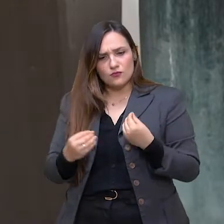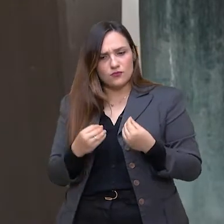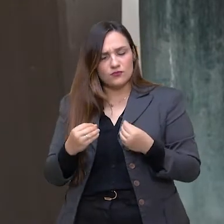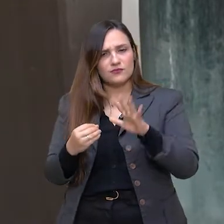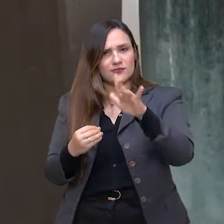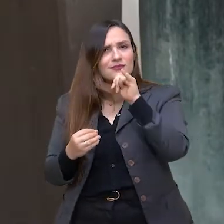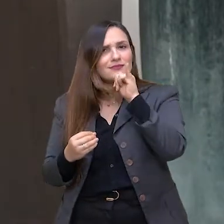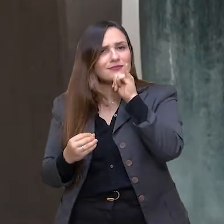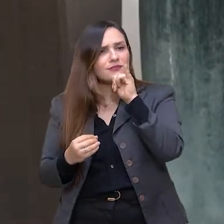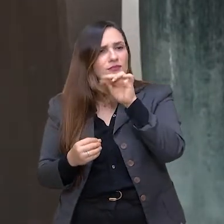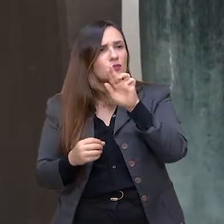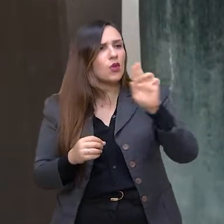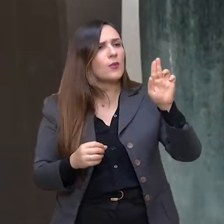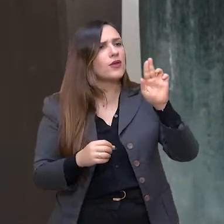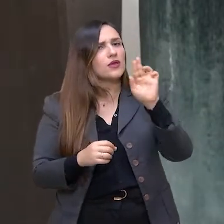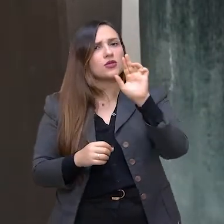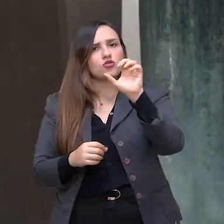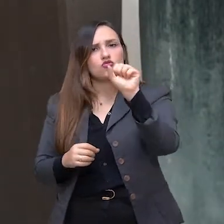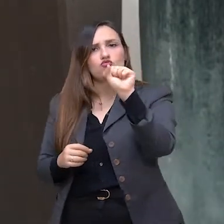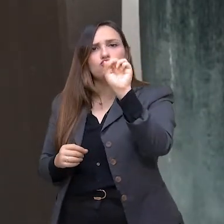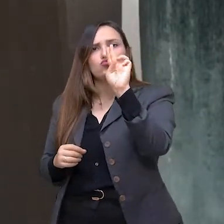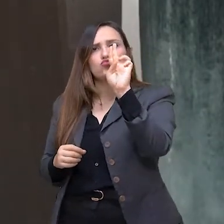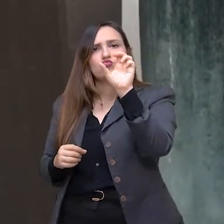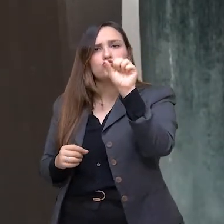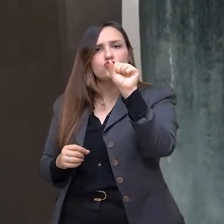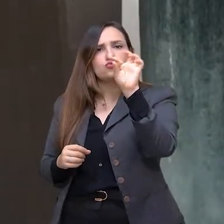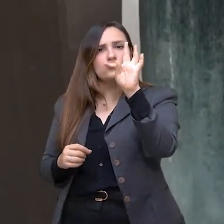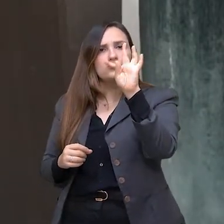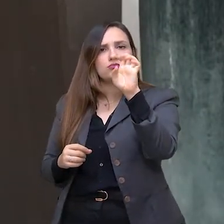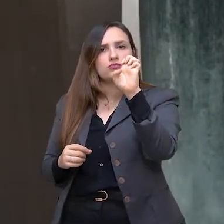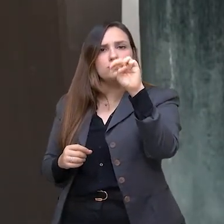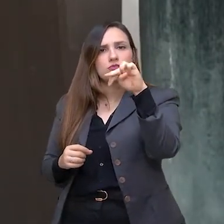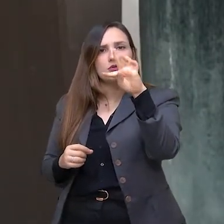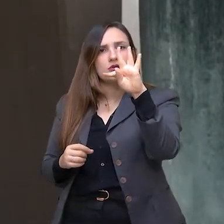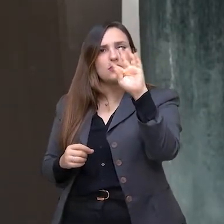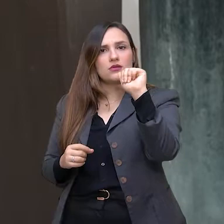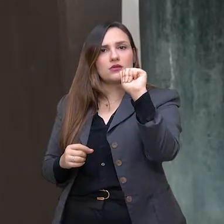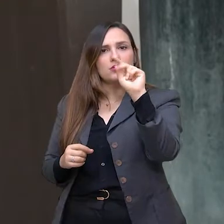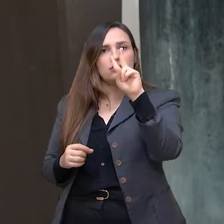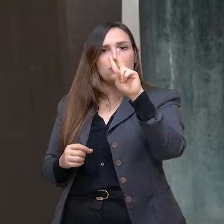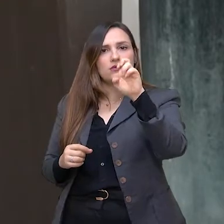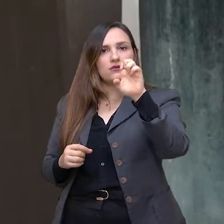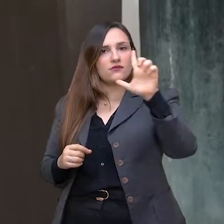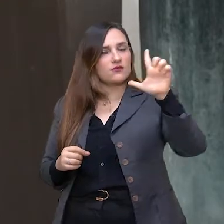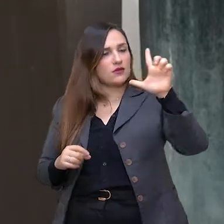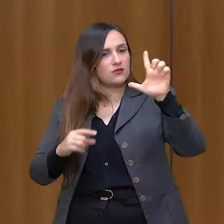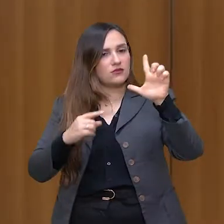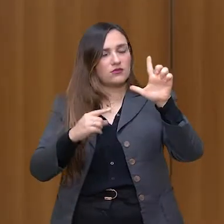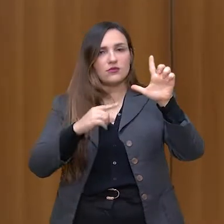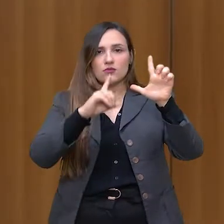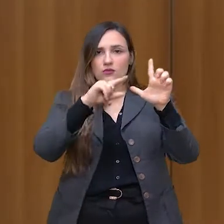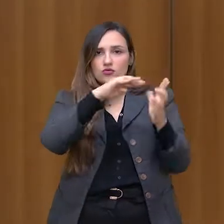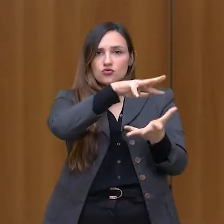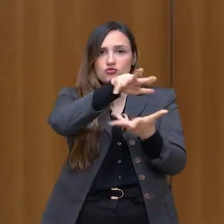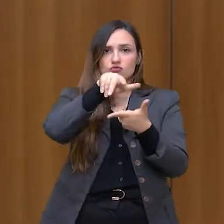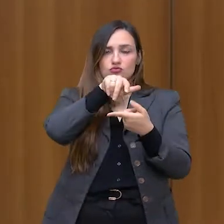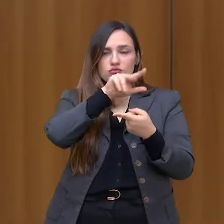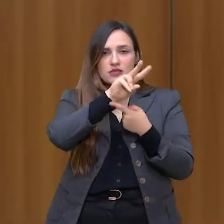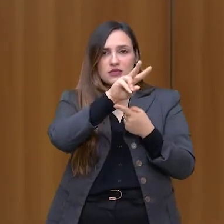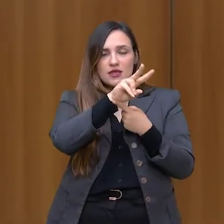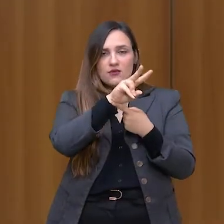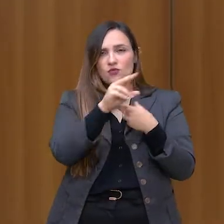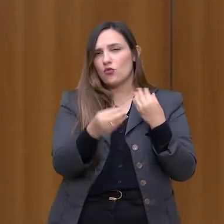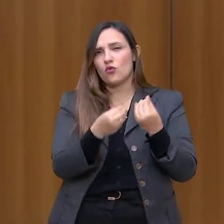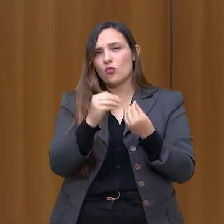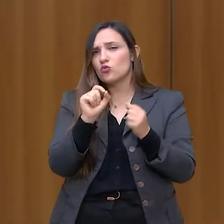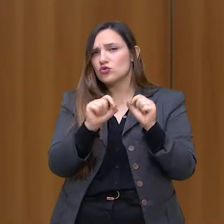verdade, o que é ser sustentável, né, para o Tribunal de Justiça de Mato Grosso do Sul? Como o tribunal enxerga isso? Então, o Tribunal de Justiça